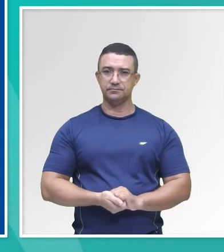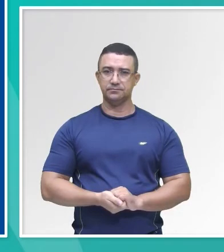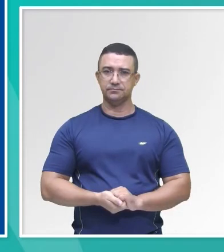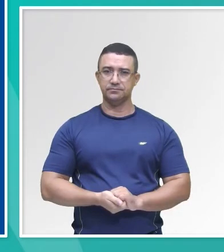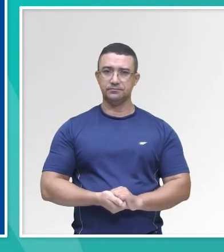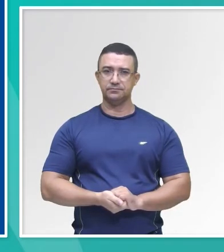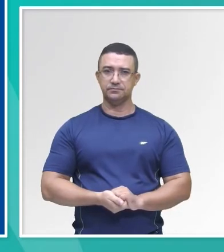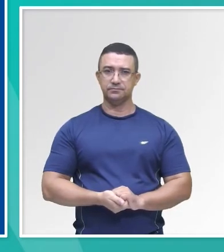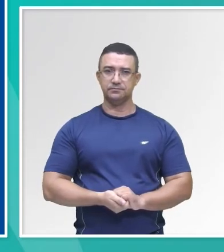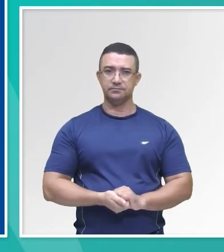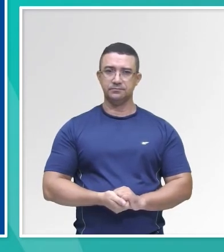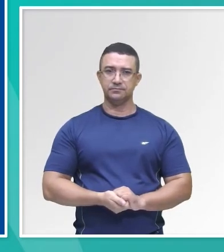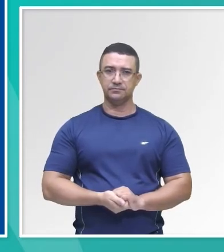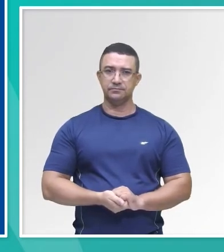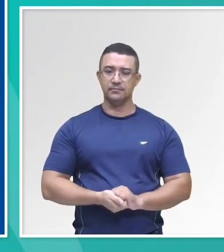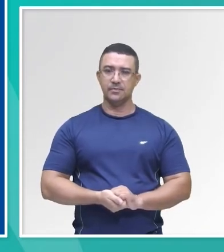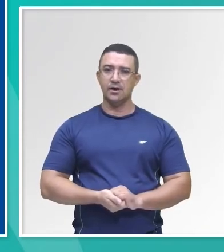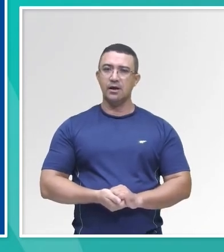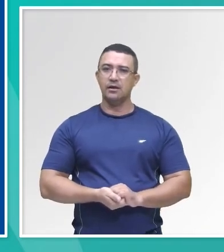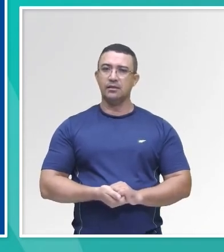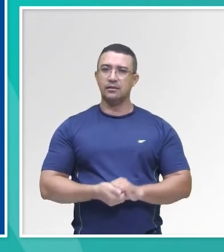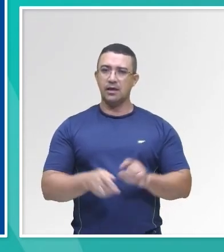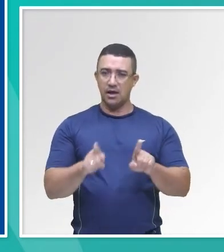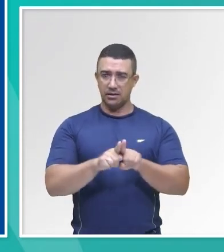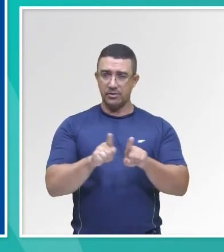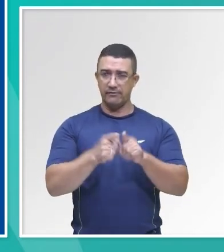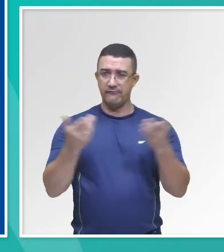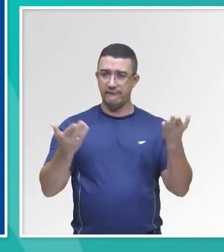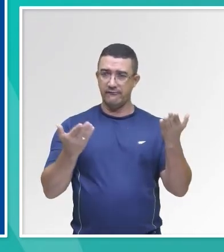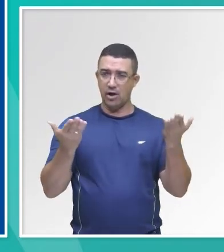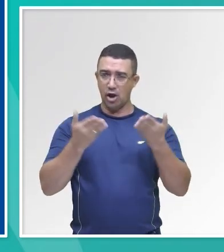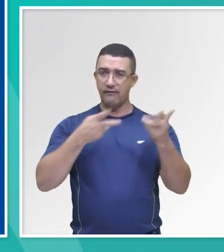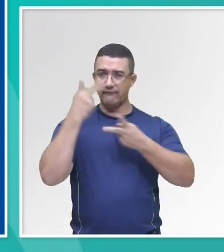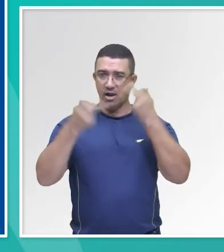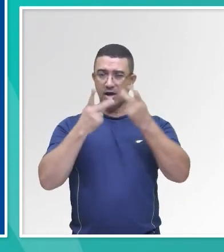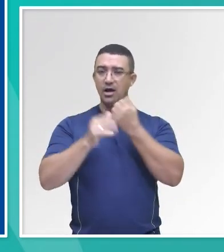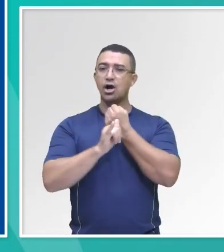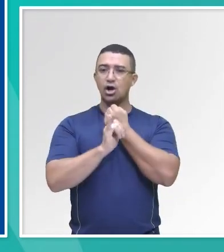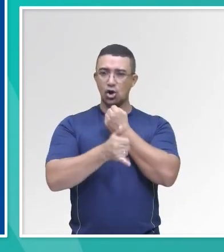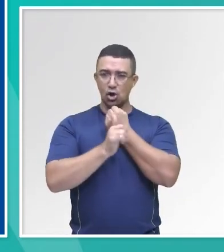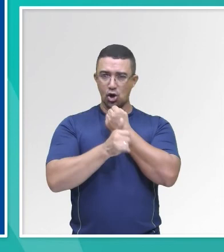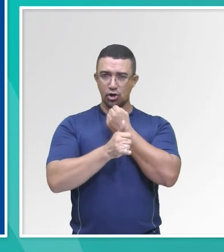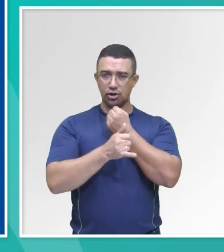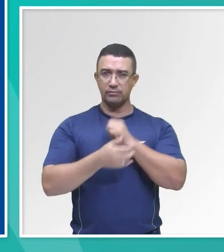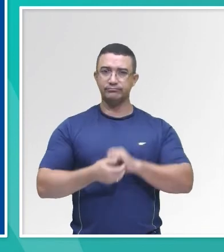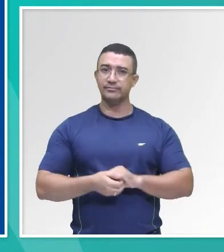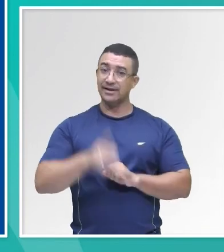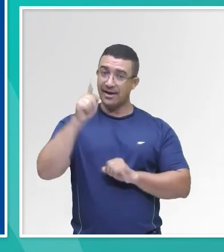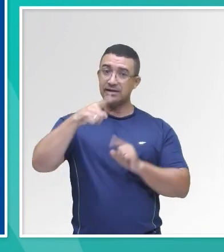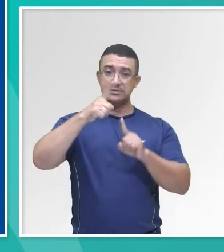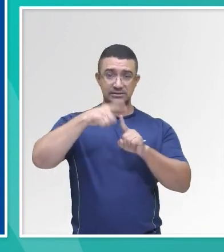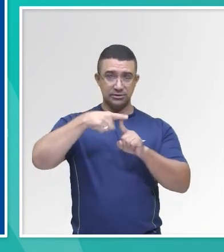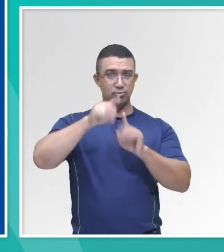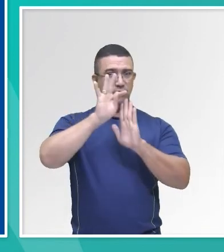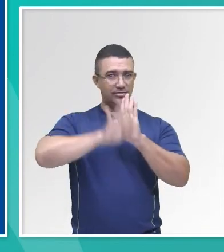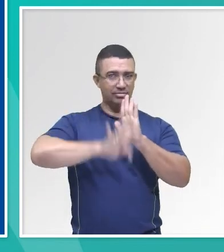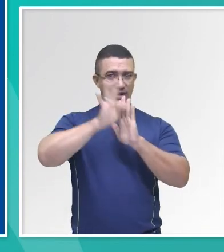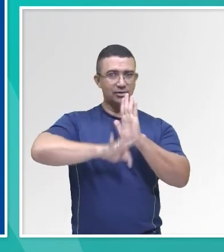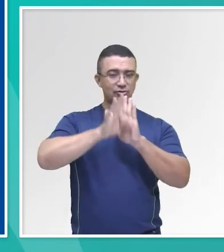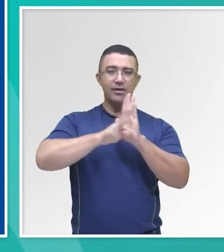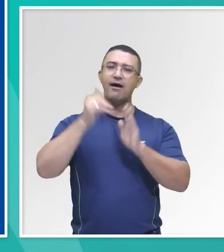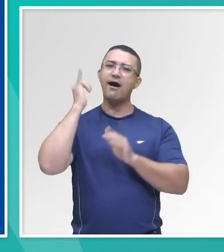outro gênero textual? Olha só. Vamos falar sobre crônica. Crônica é um tipo de texto narrativo